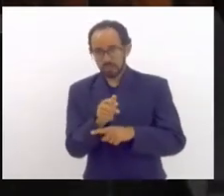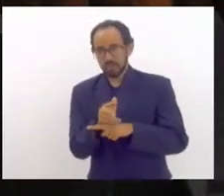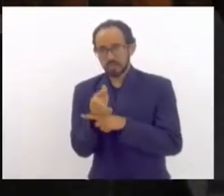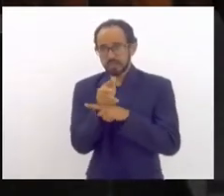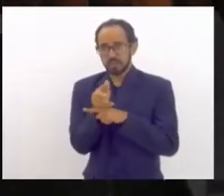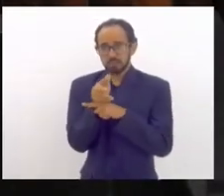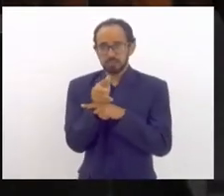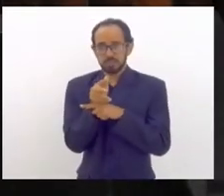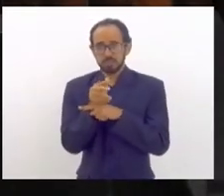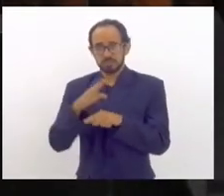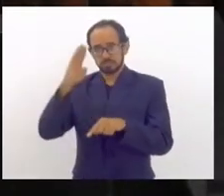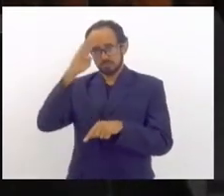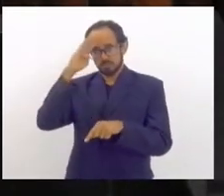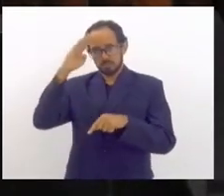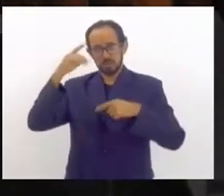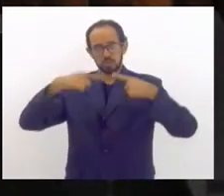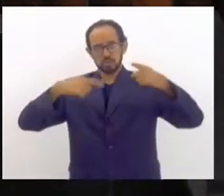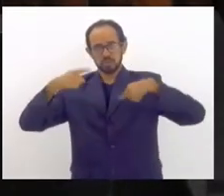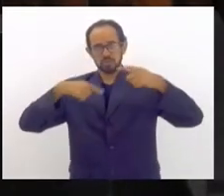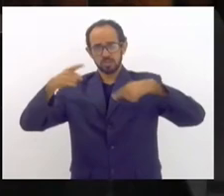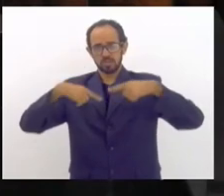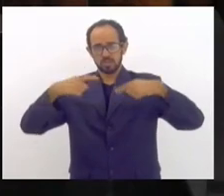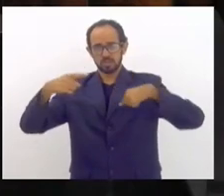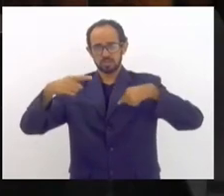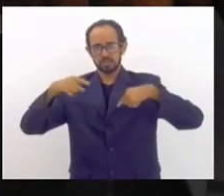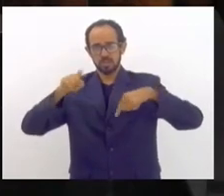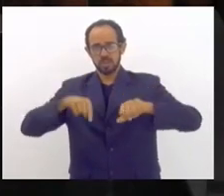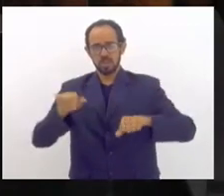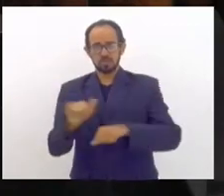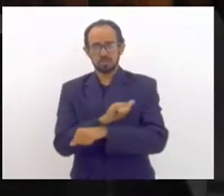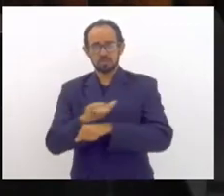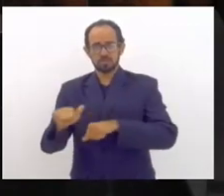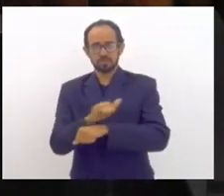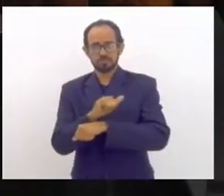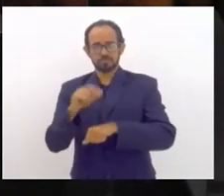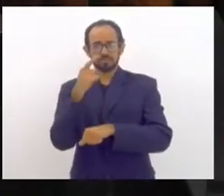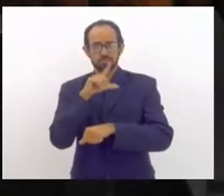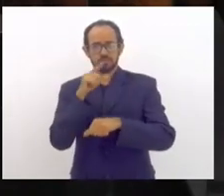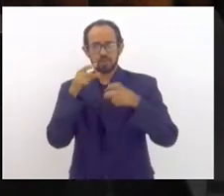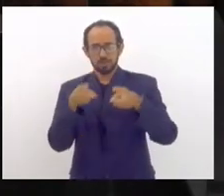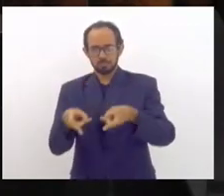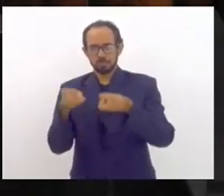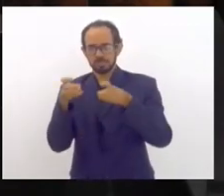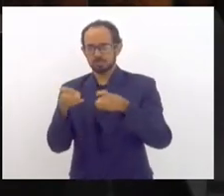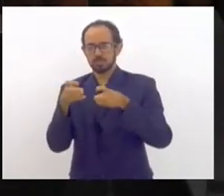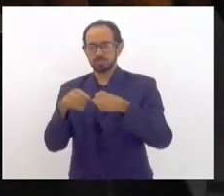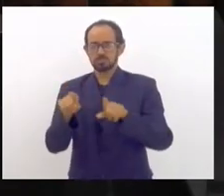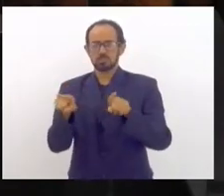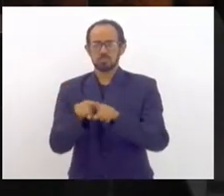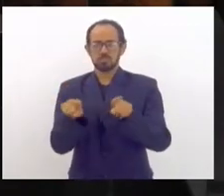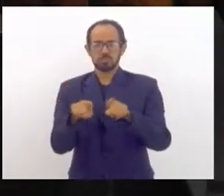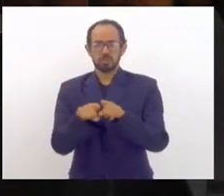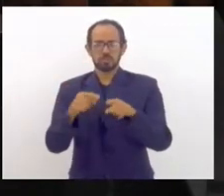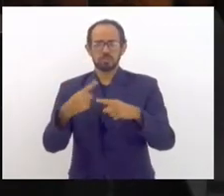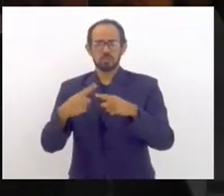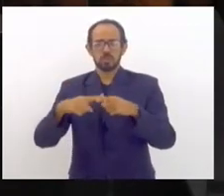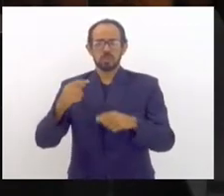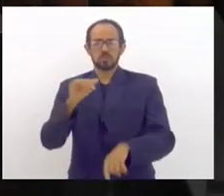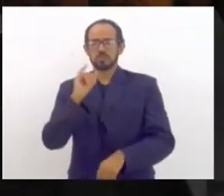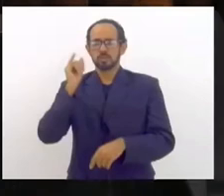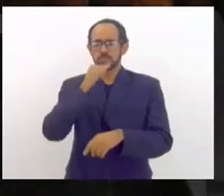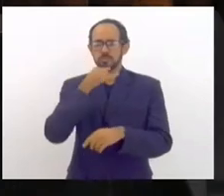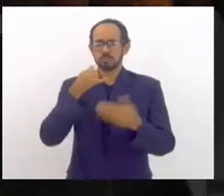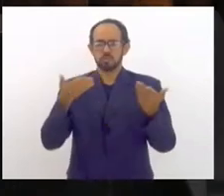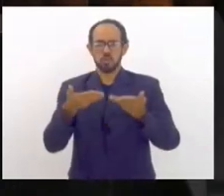Estado, principalmente nas vias principais. É uma forma de a gente melhorar e identificar. Porque, infelizmente, hoje em dia, a